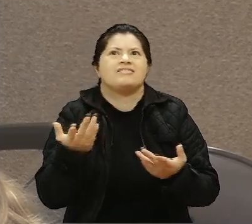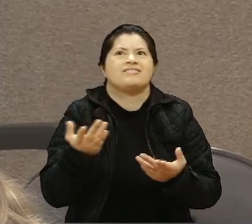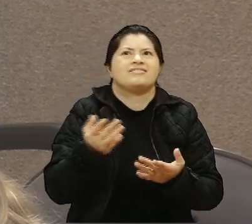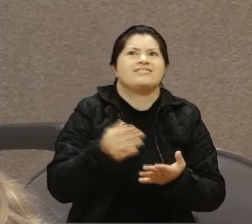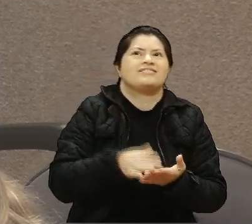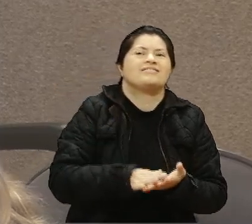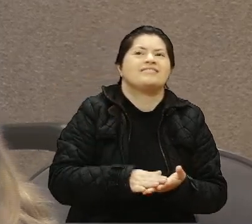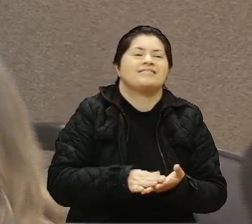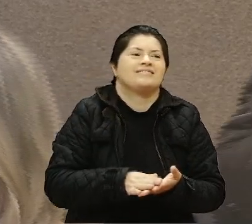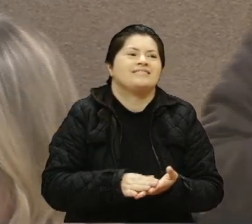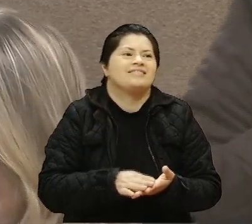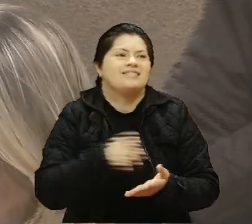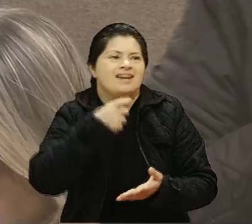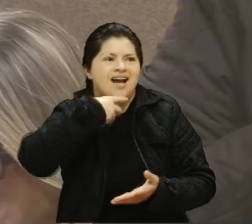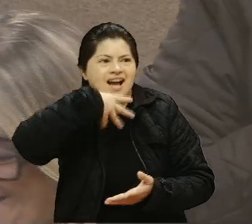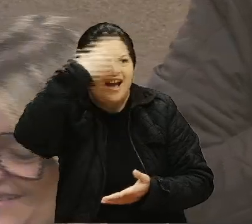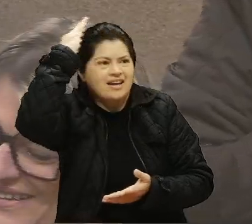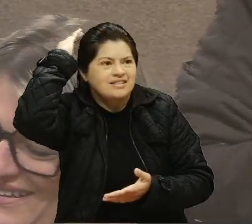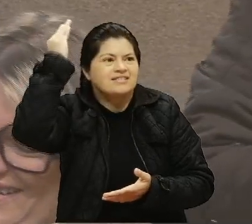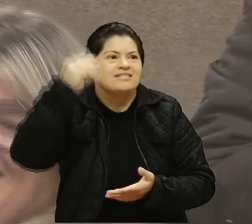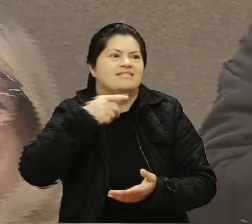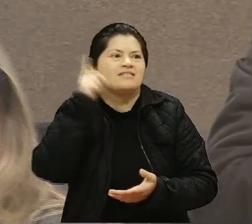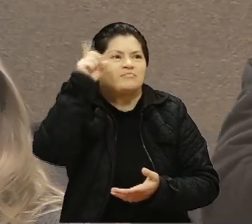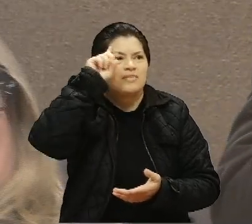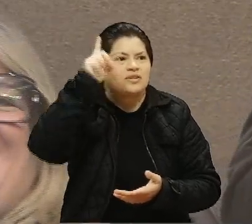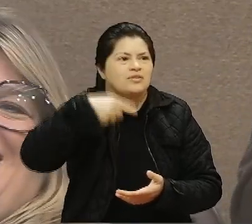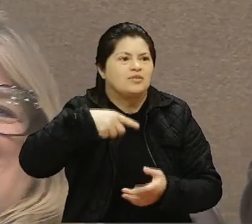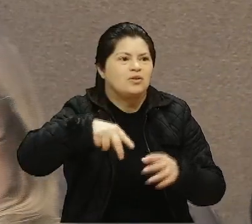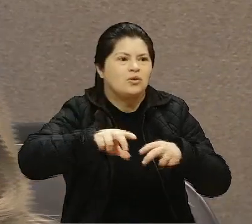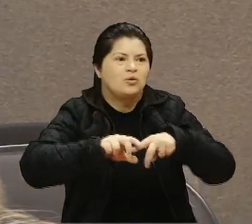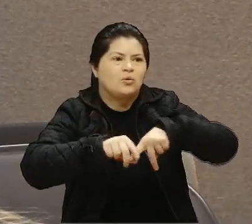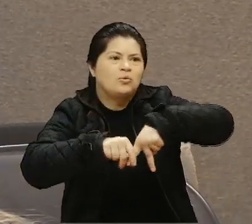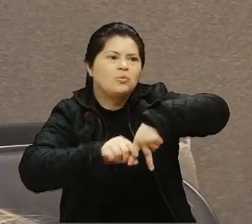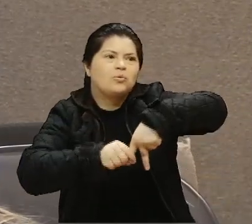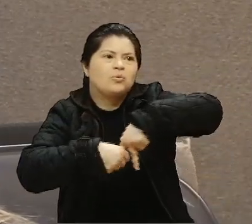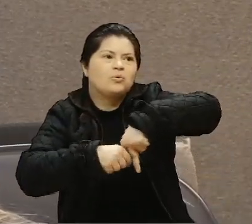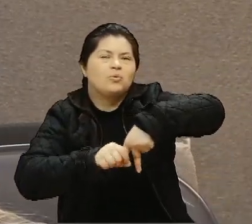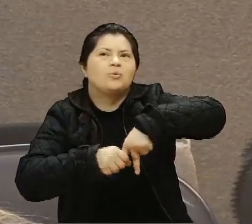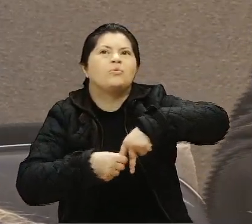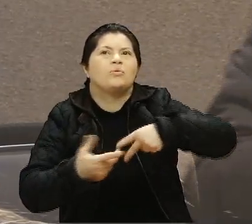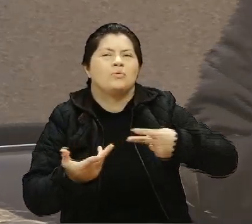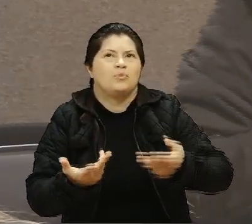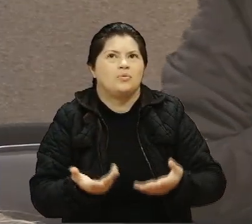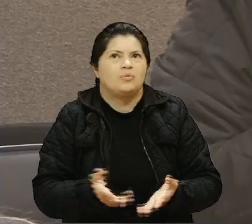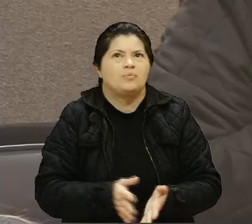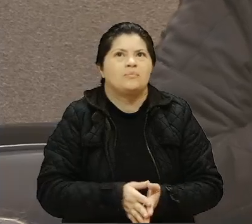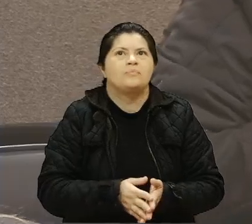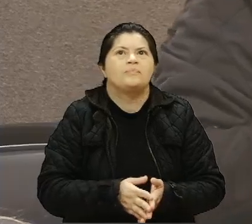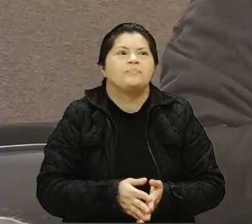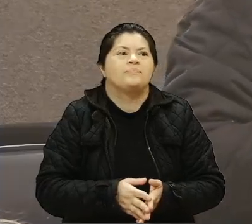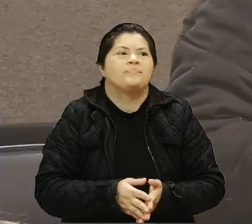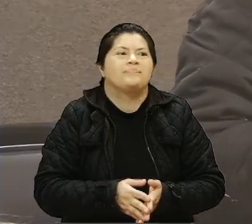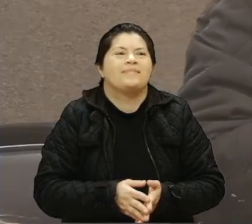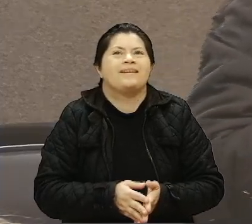uma tornozeleira, né? Então, esse daí, qualquer coisa que fala, eu já tenho até medo, nem vou nem falar, porque...